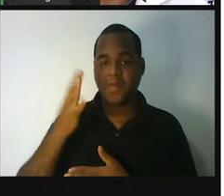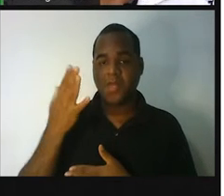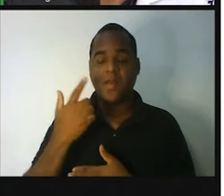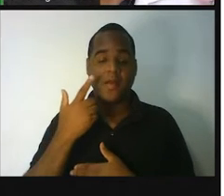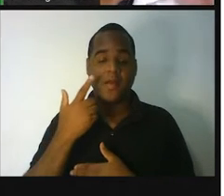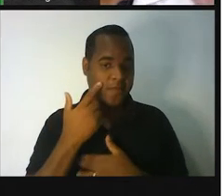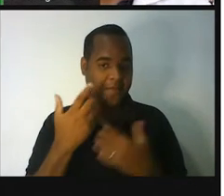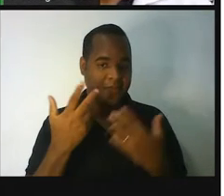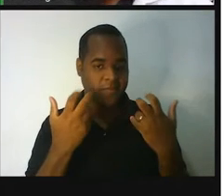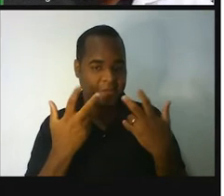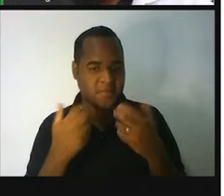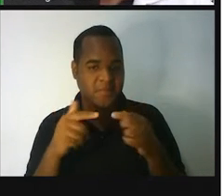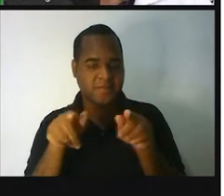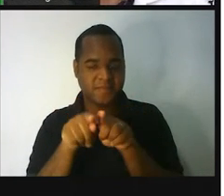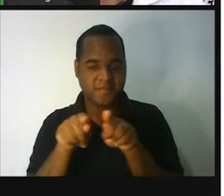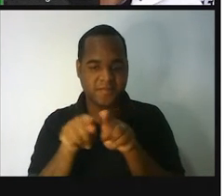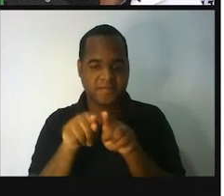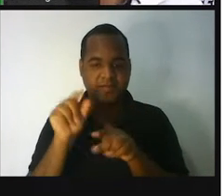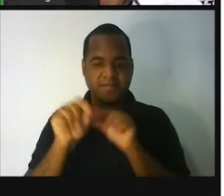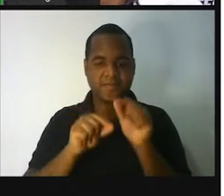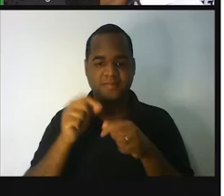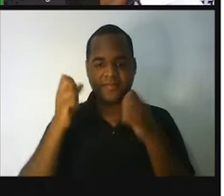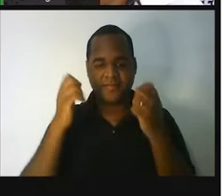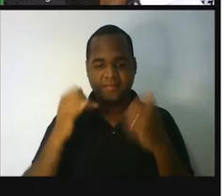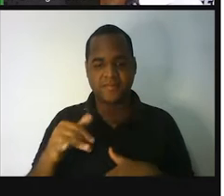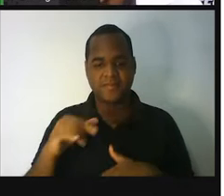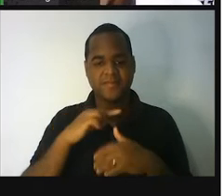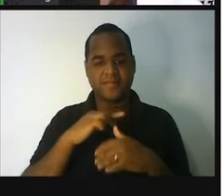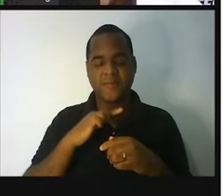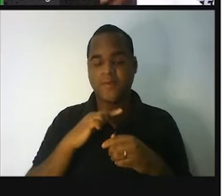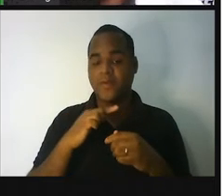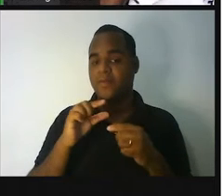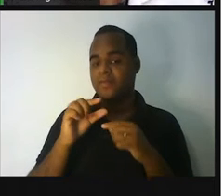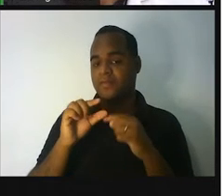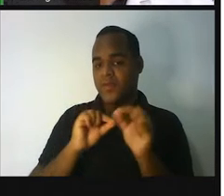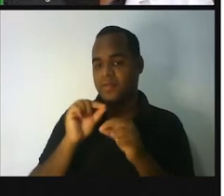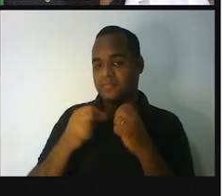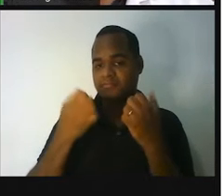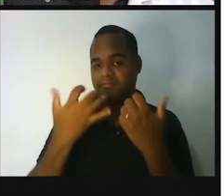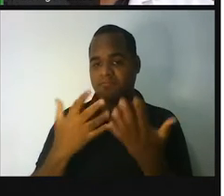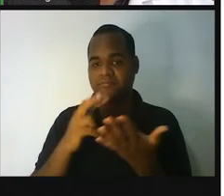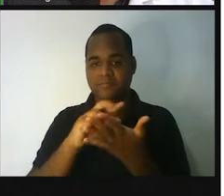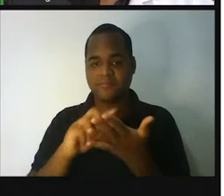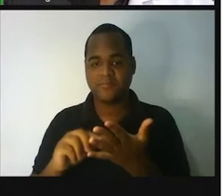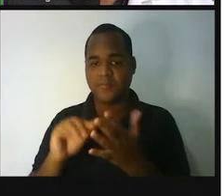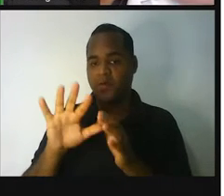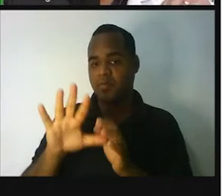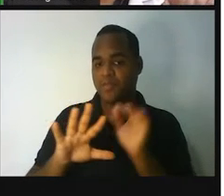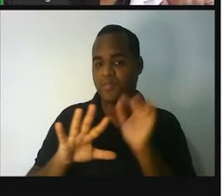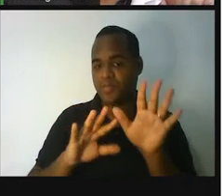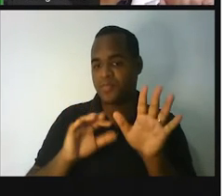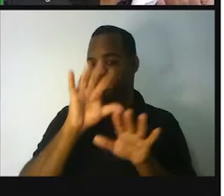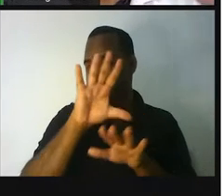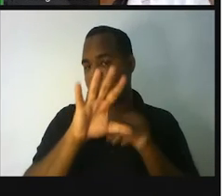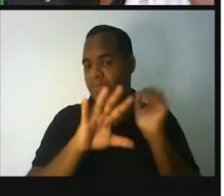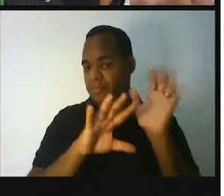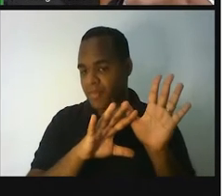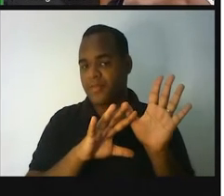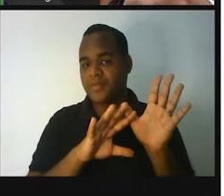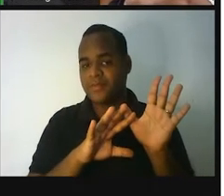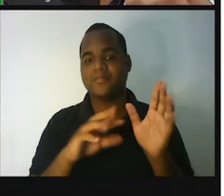também que é possível a gente usar mesmo o nosso pouco para poder medir né O Paulo é uma medida muito